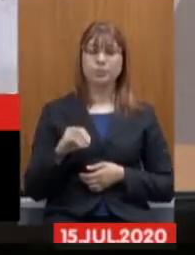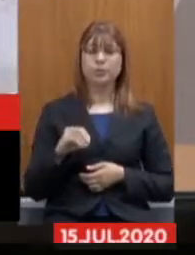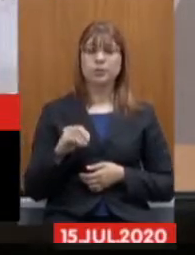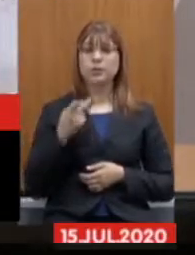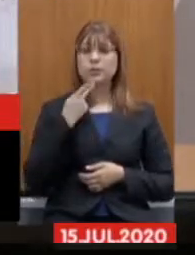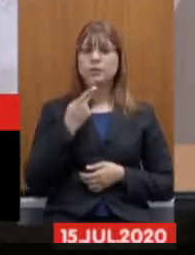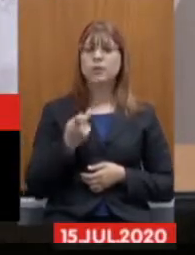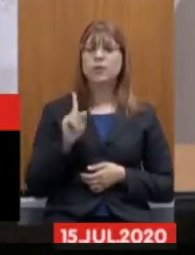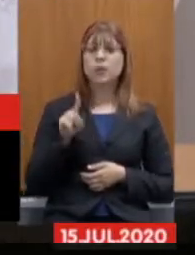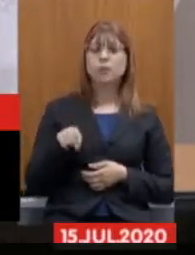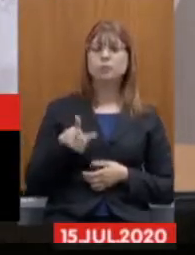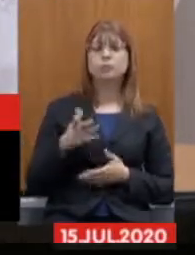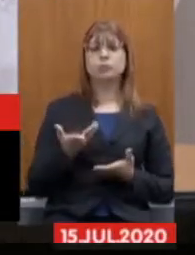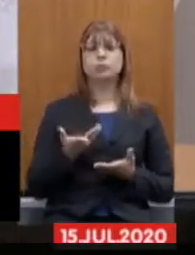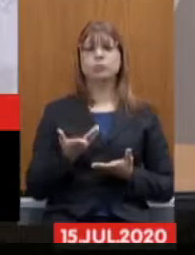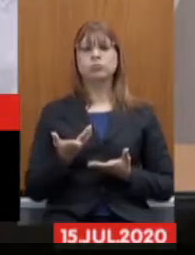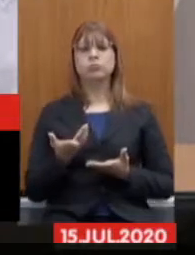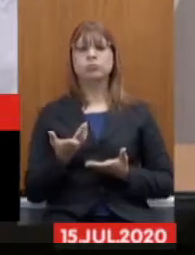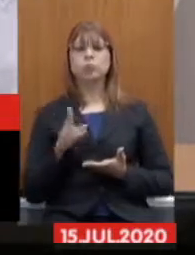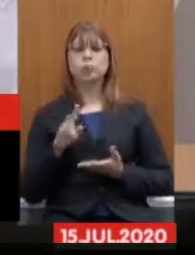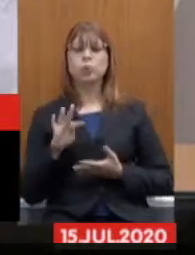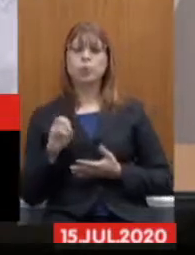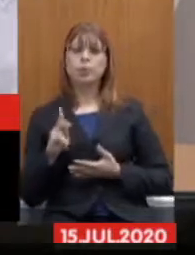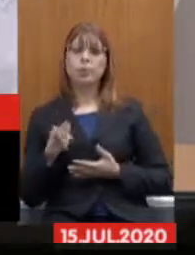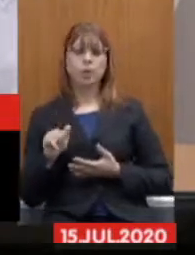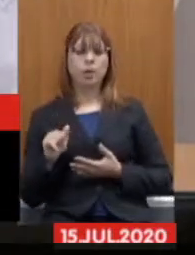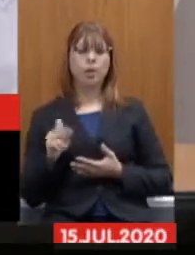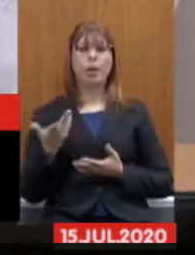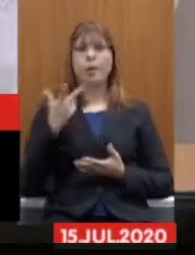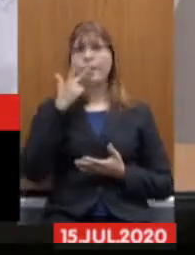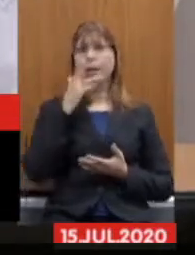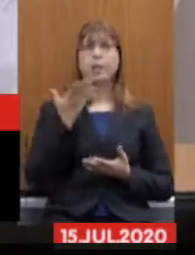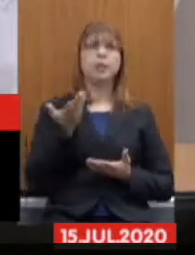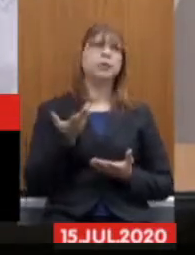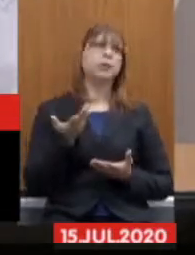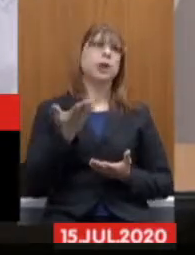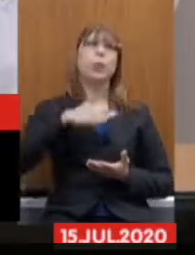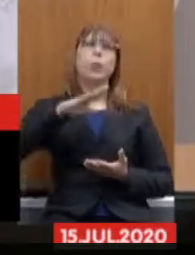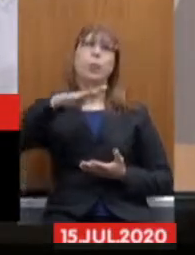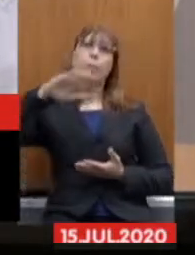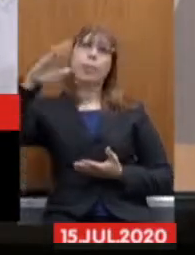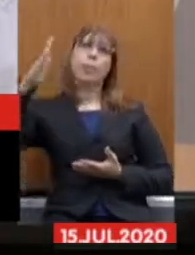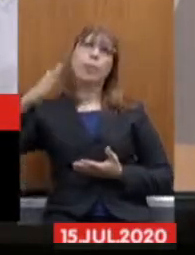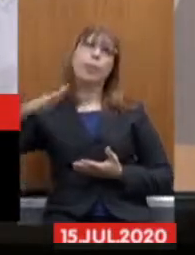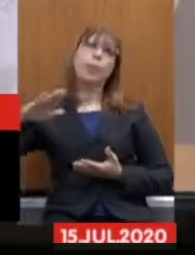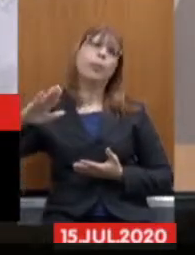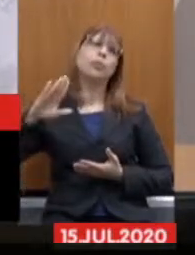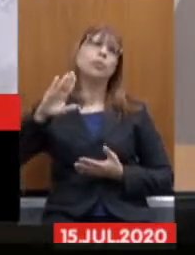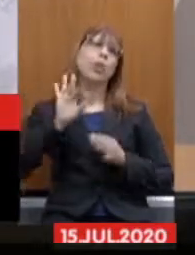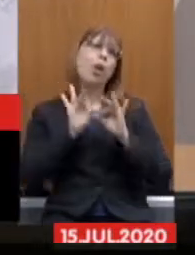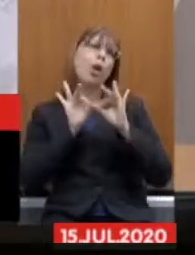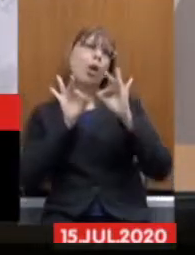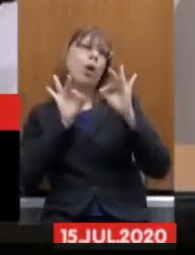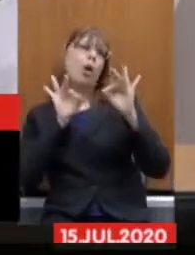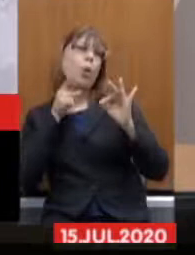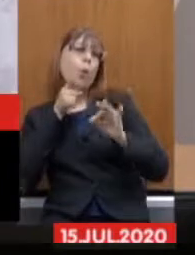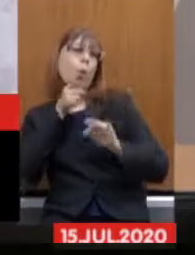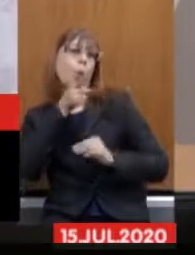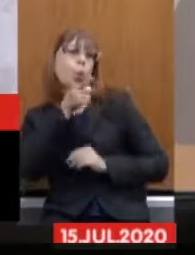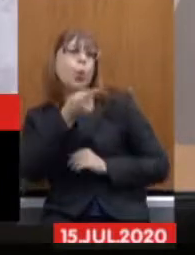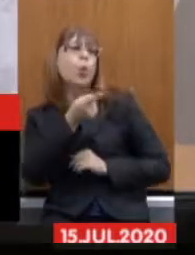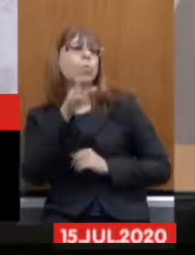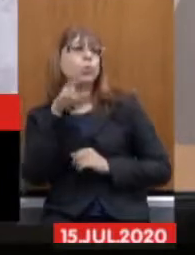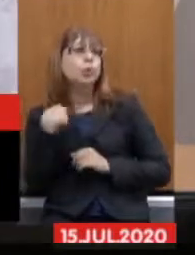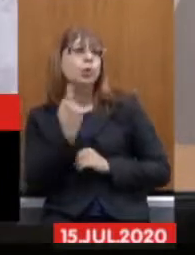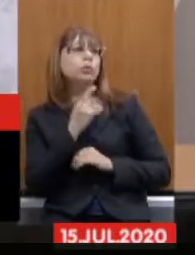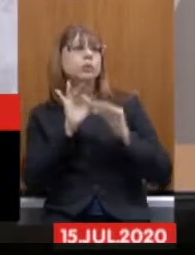a utopia ea utopia é aquele monte aquele aquela montanha que está no fim do horizonte e cada